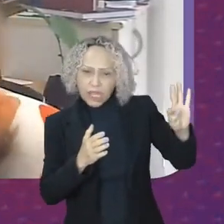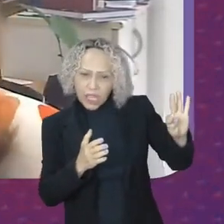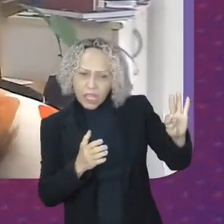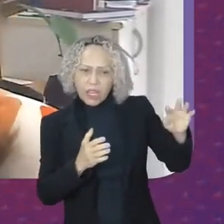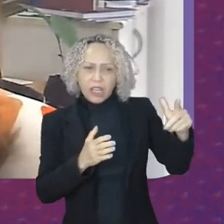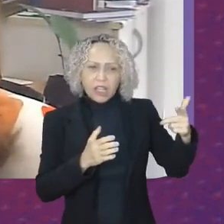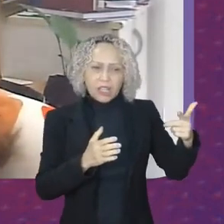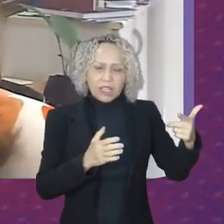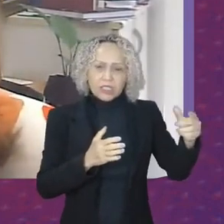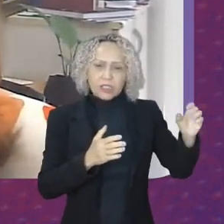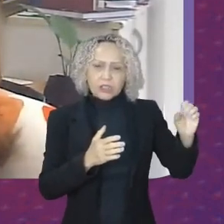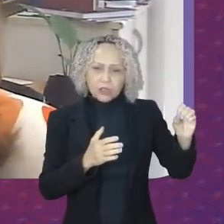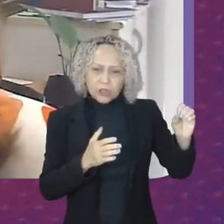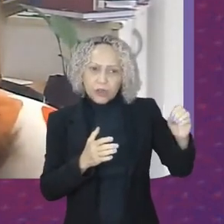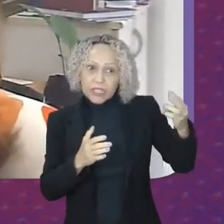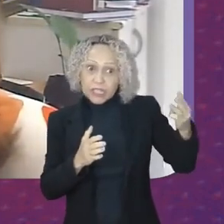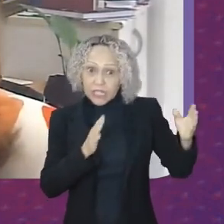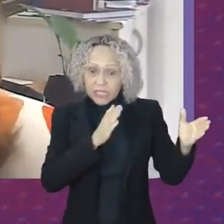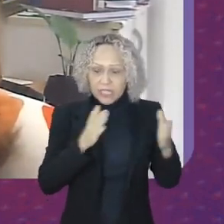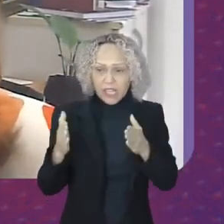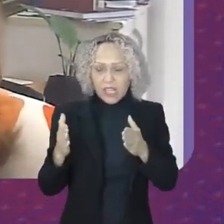2016, quando houve o golpe contra